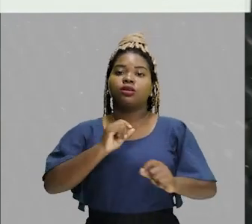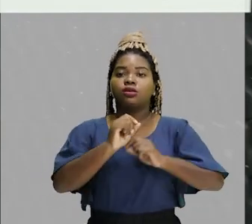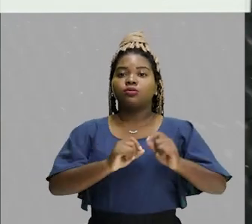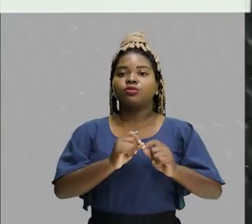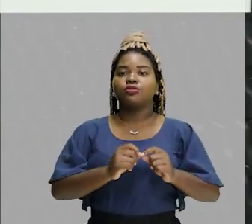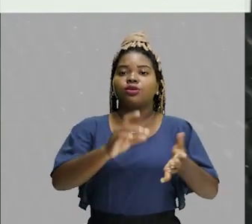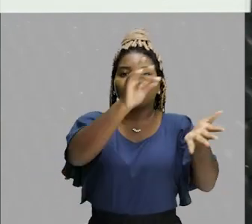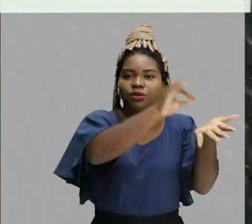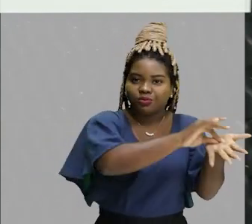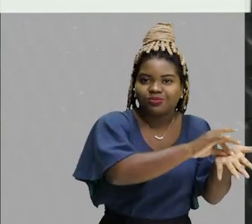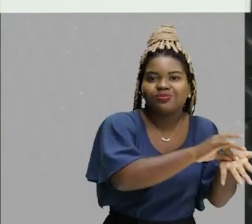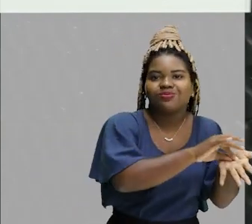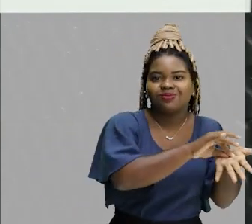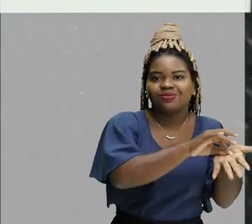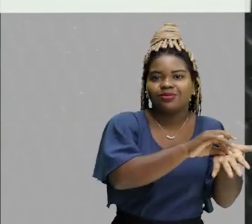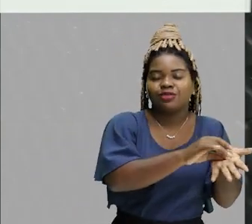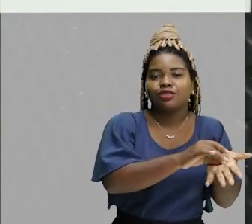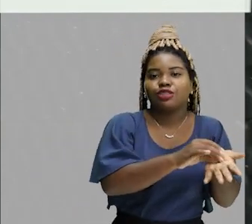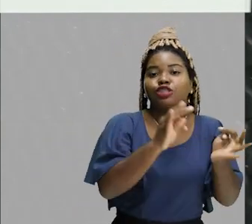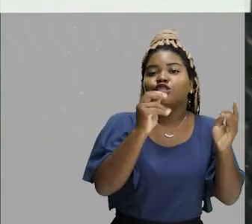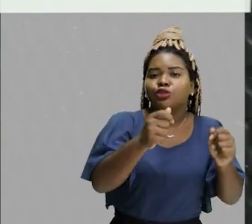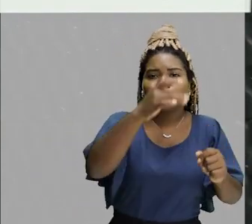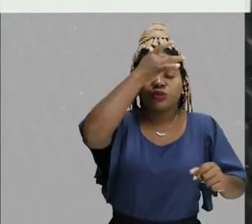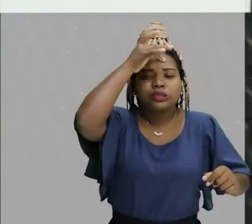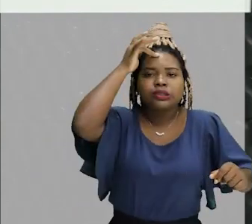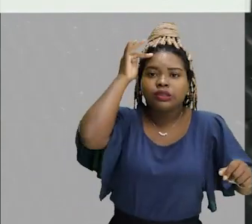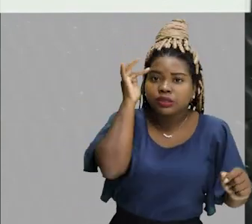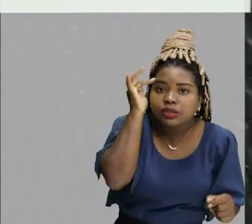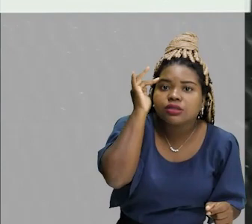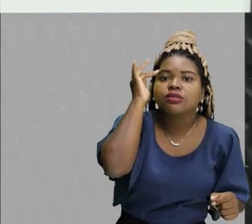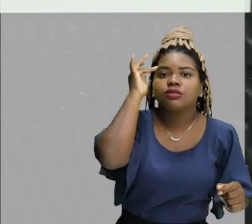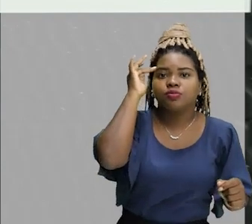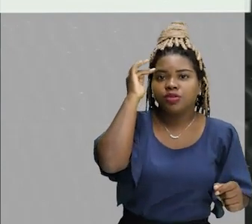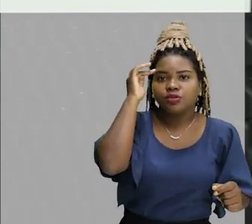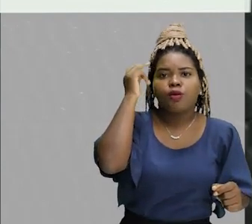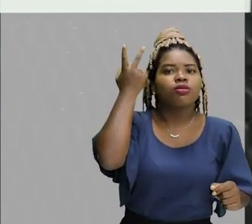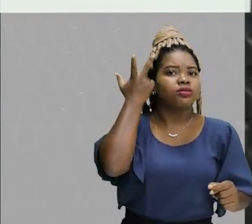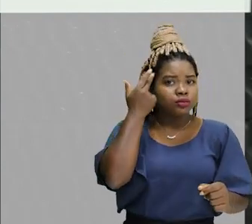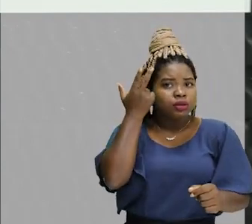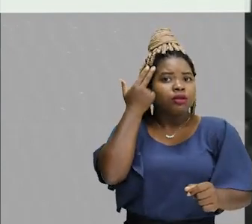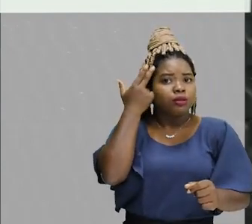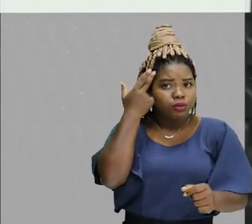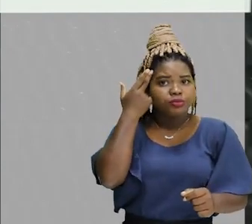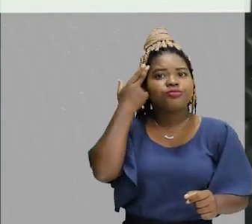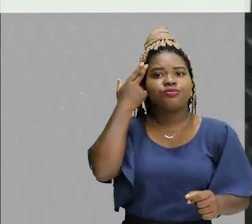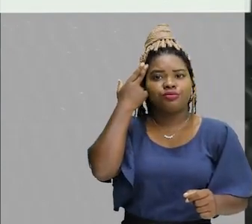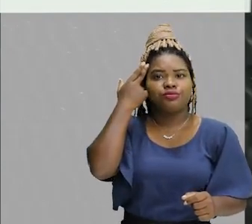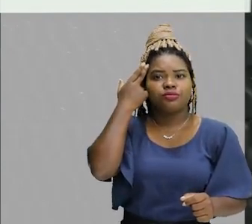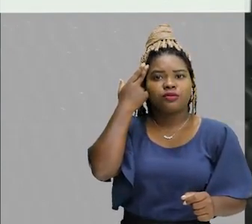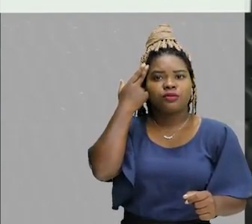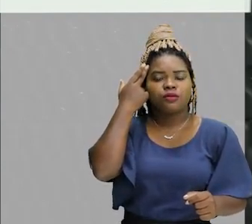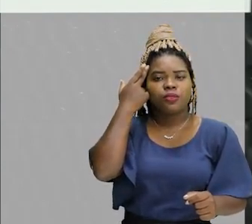vou comprovar que um elemento dentro deste conjunto de homens é realmente mortal,